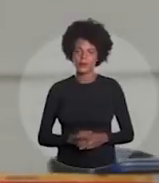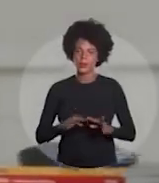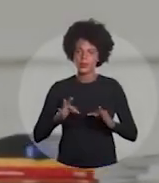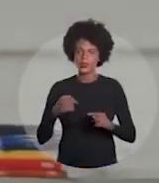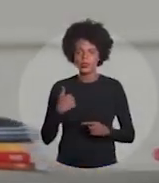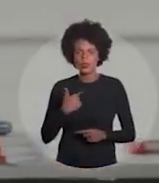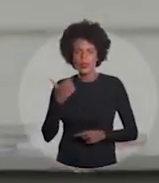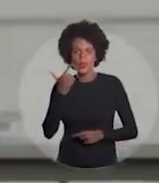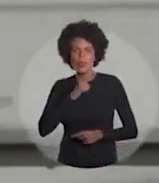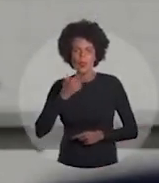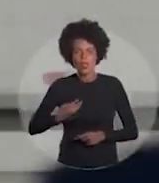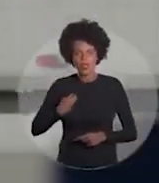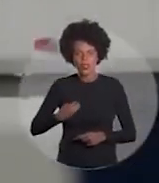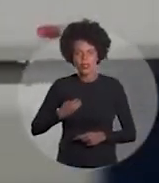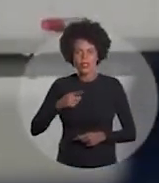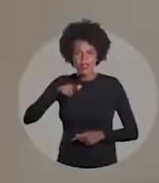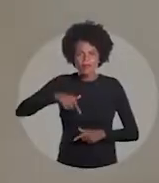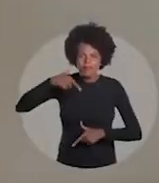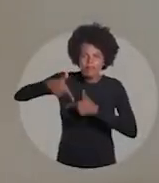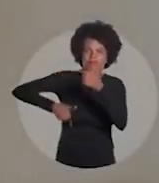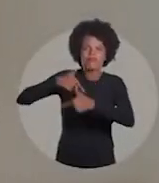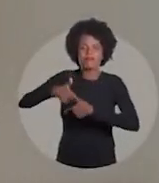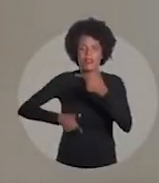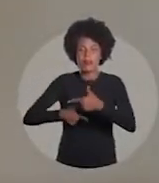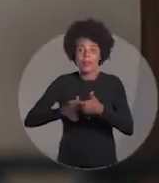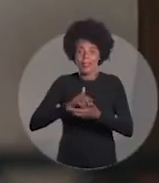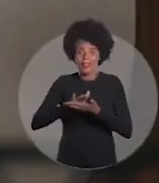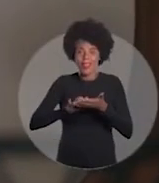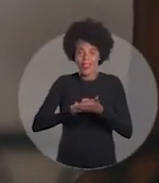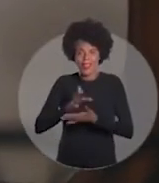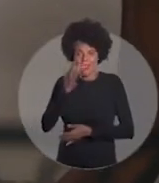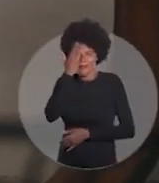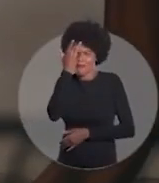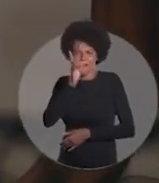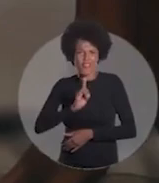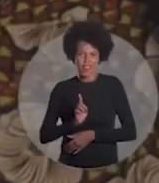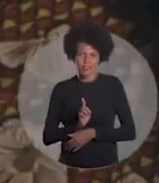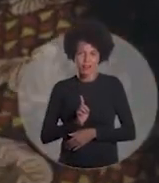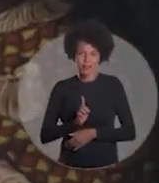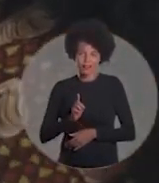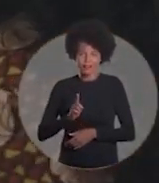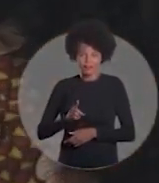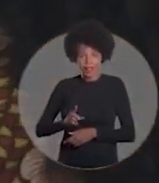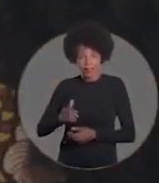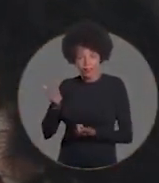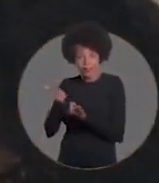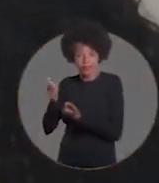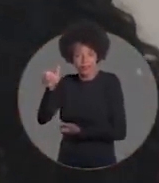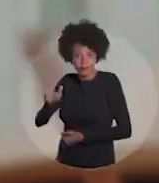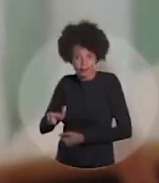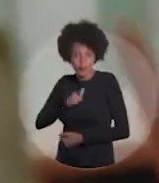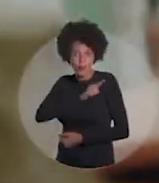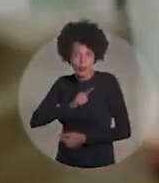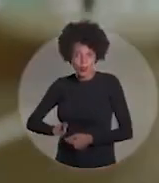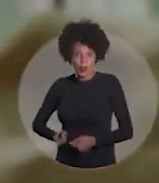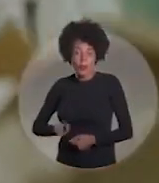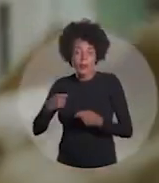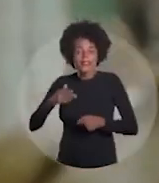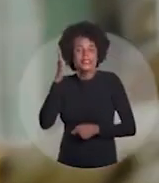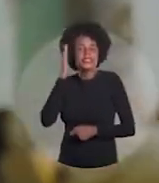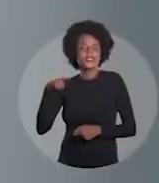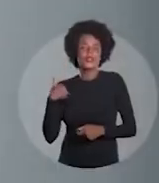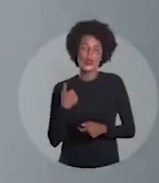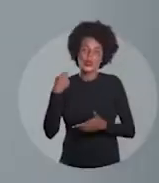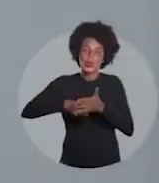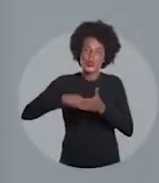tudo que a gente conquista na vida é com muito trabalho. Nada vem de mão beijada. Para sentar nesse lugar, tem de saber da nossa